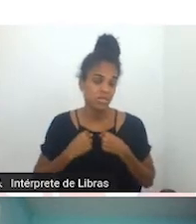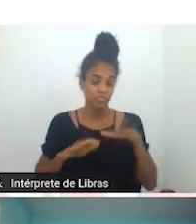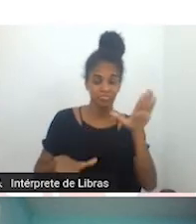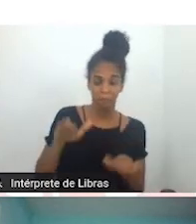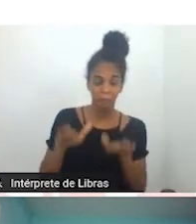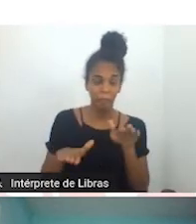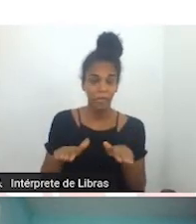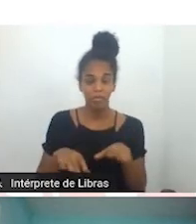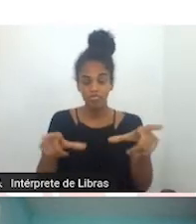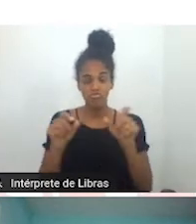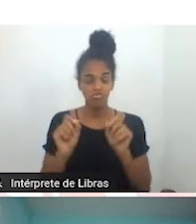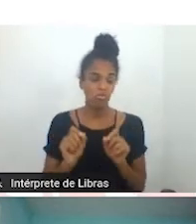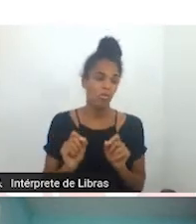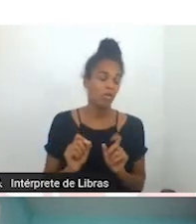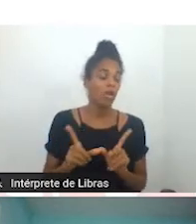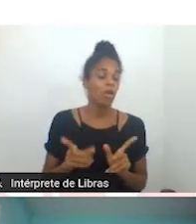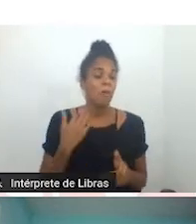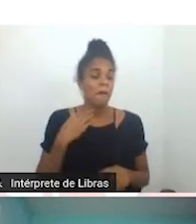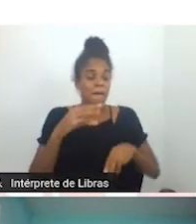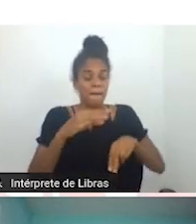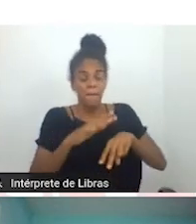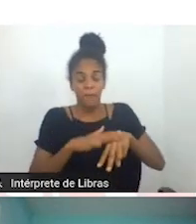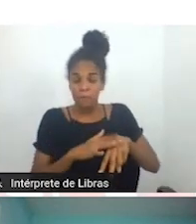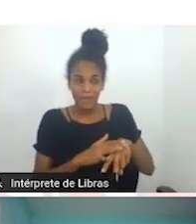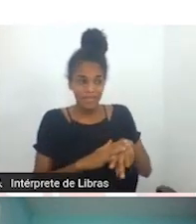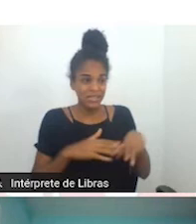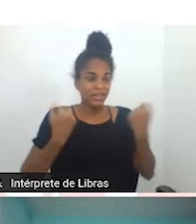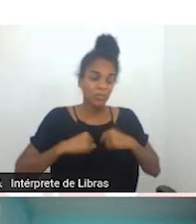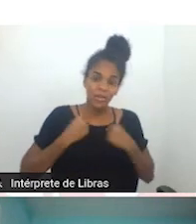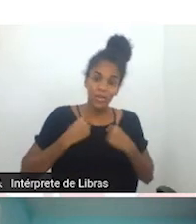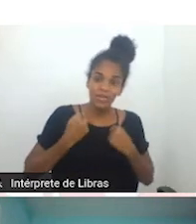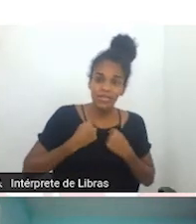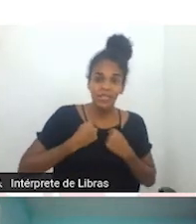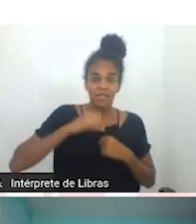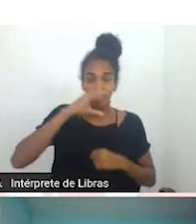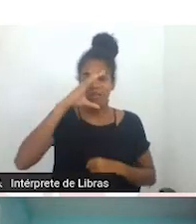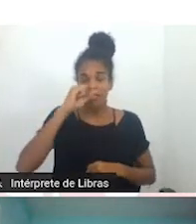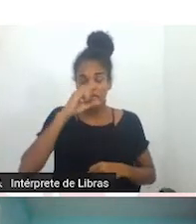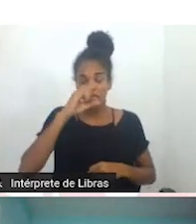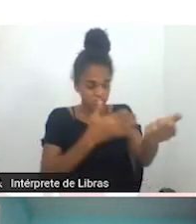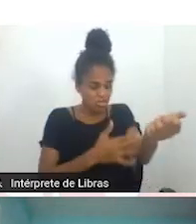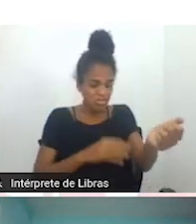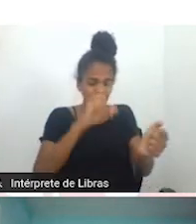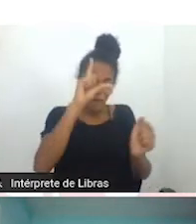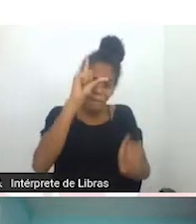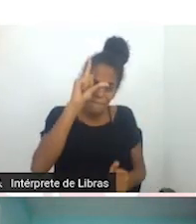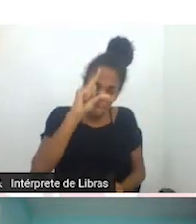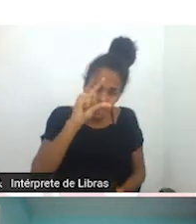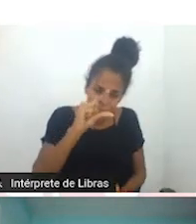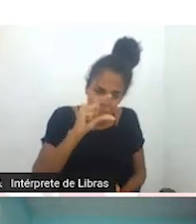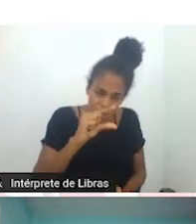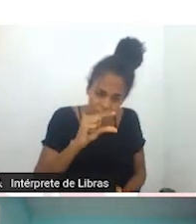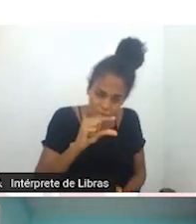está hipóxico, precisa de um pouco de pressão positiva, a gente vai ter que fazer, né? A gente não vai pensar primeiro na equipe, a gente vai pensar